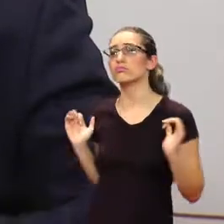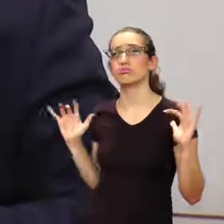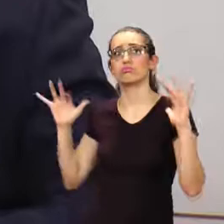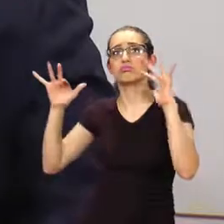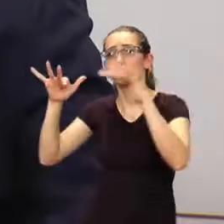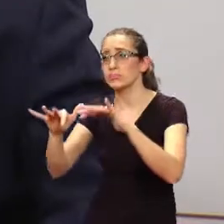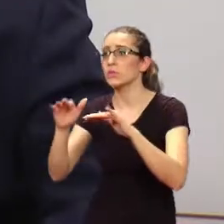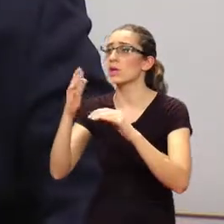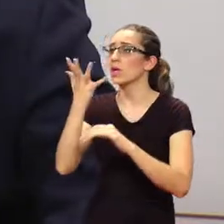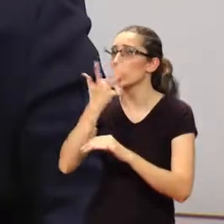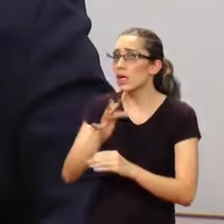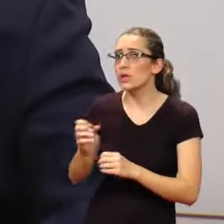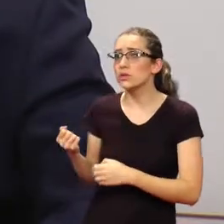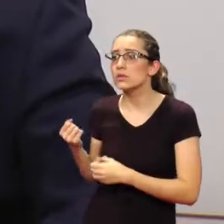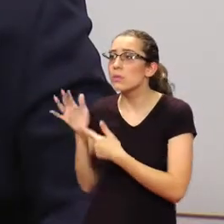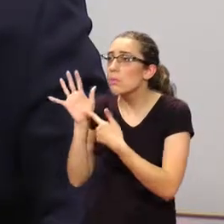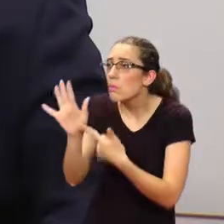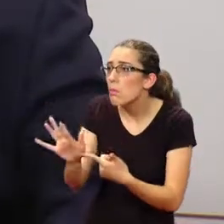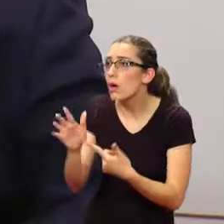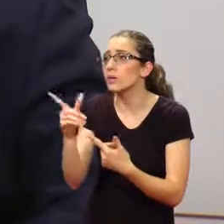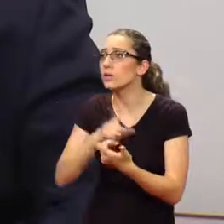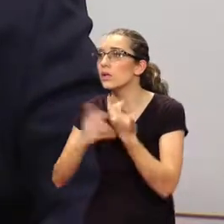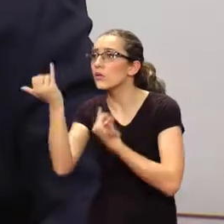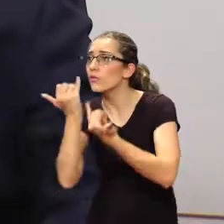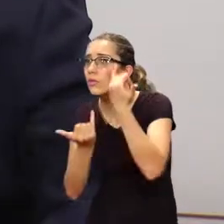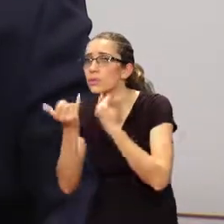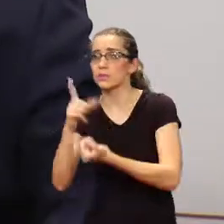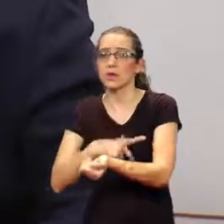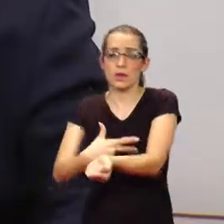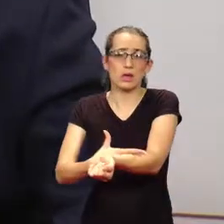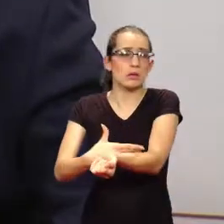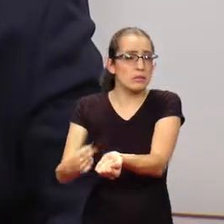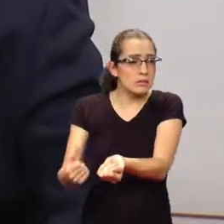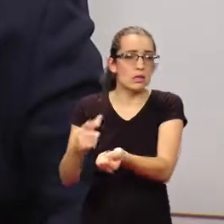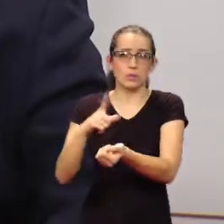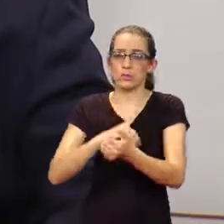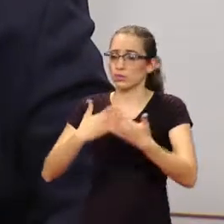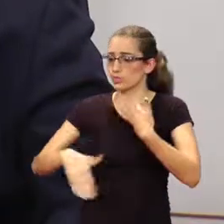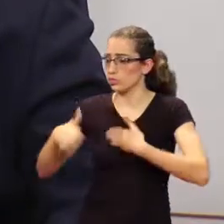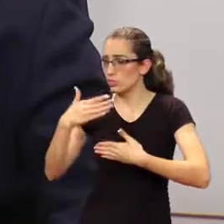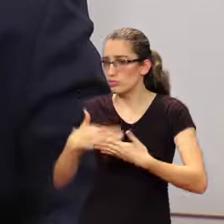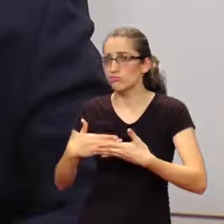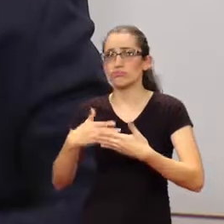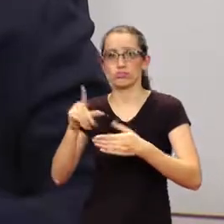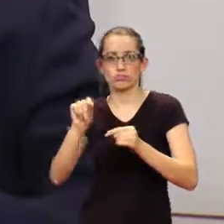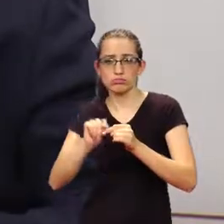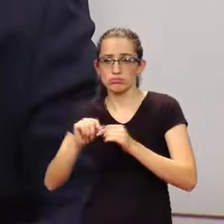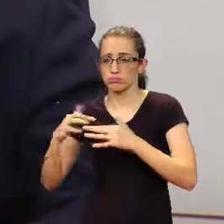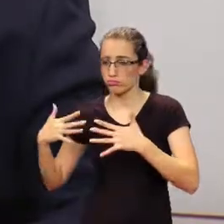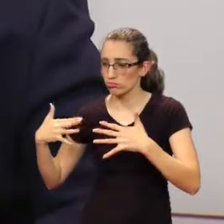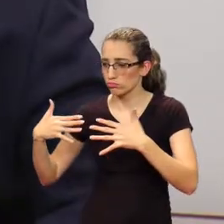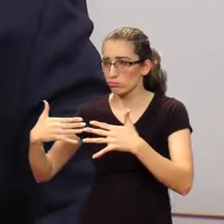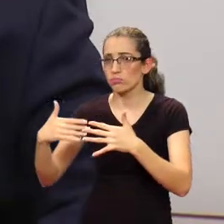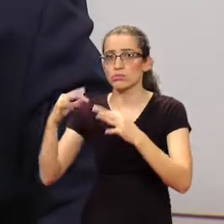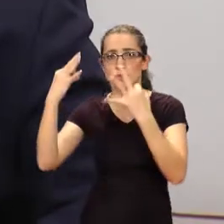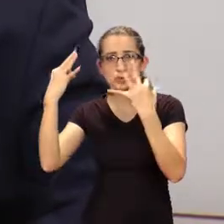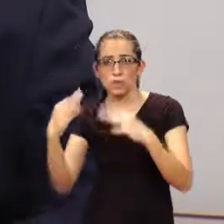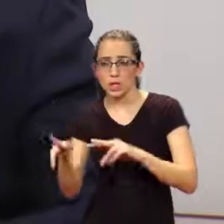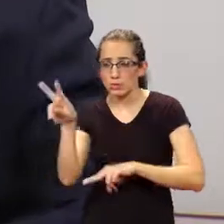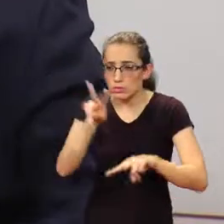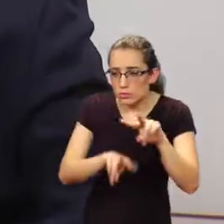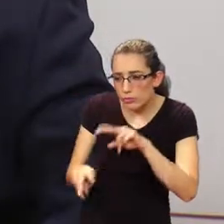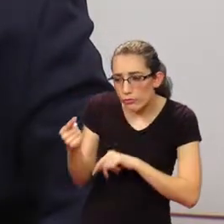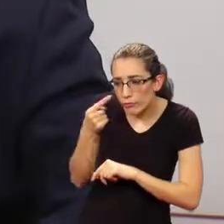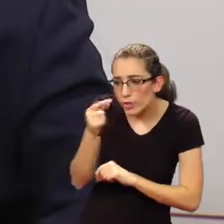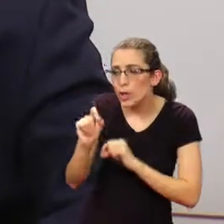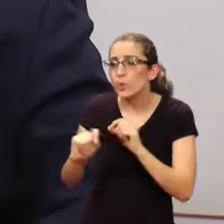indivíduo leve os seus filhos, leve as crianças para obter informação, né? É feito um exame, é feita todo um